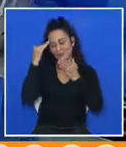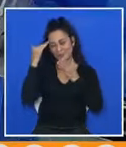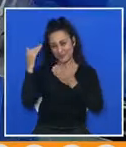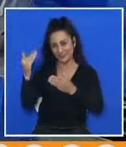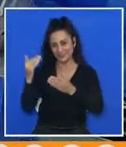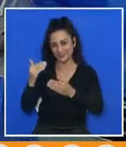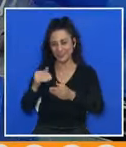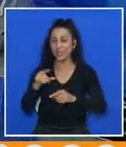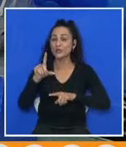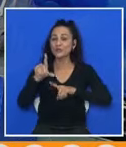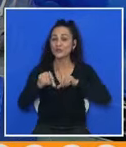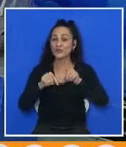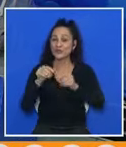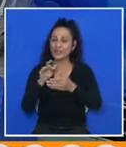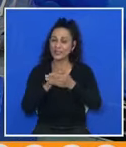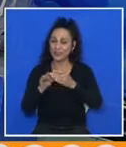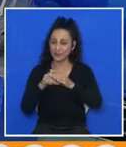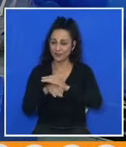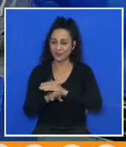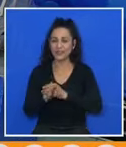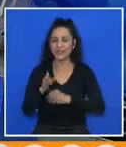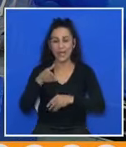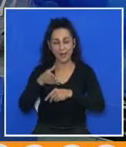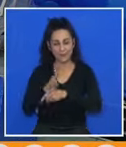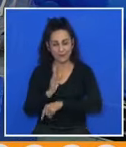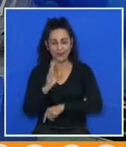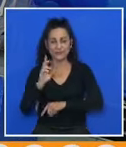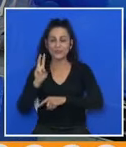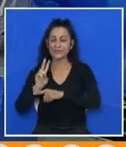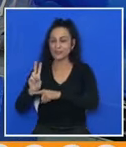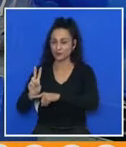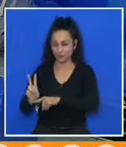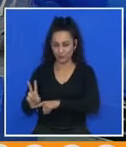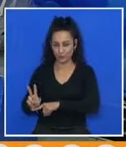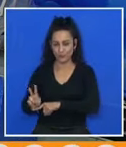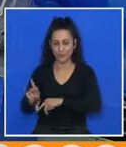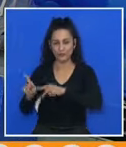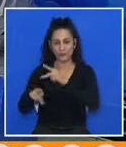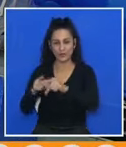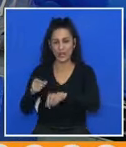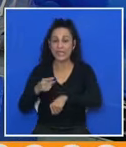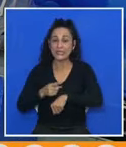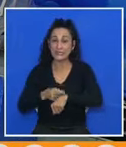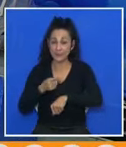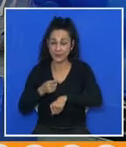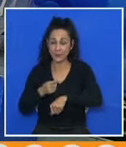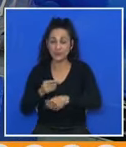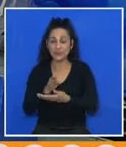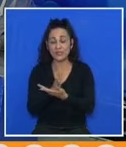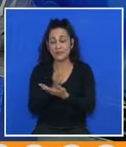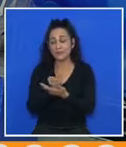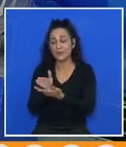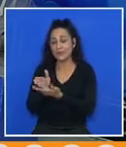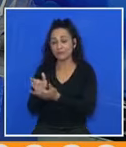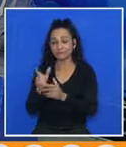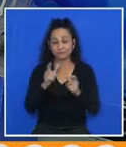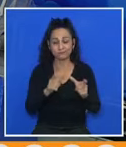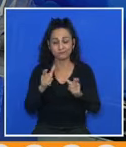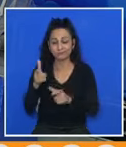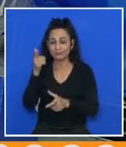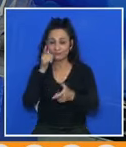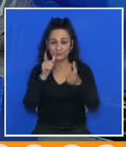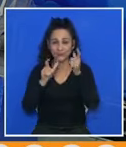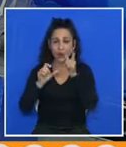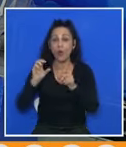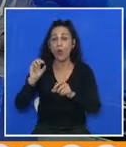Obrigado. Sorteio da Lotomania realizado, validado por nossas auditoras populares. Logo após a apuração, você poderá saber de onde são as apostas